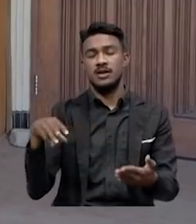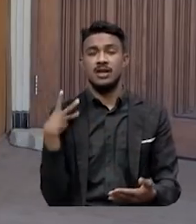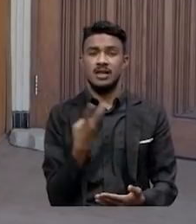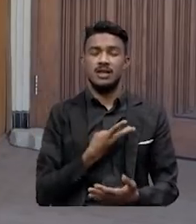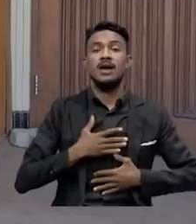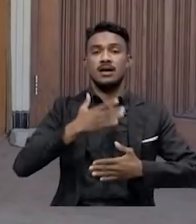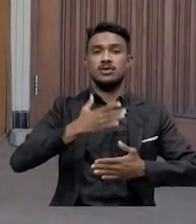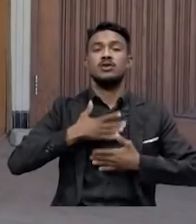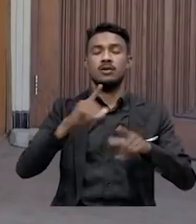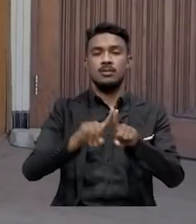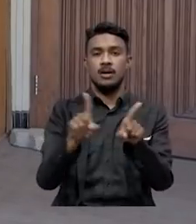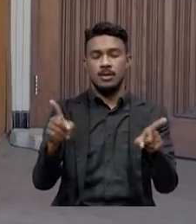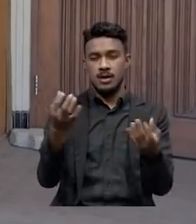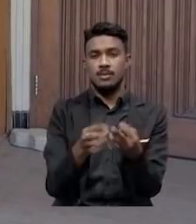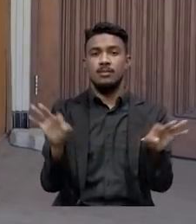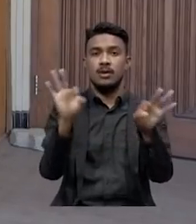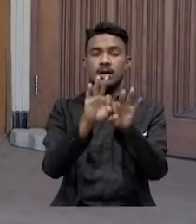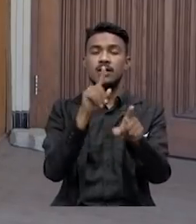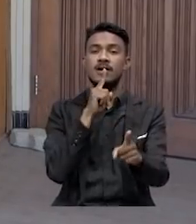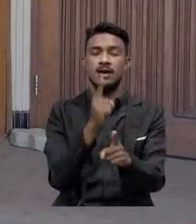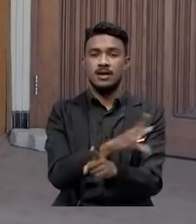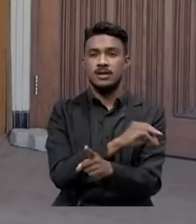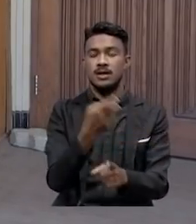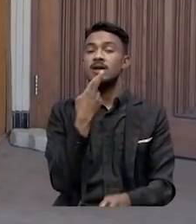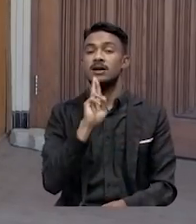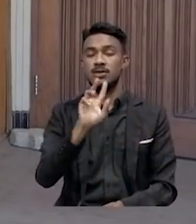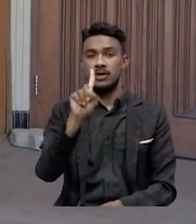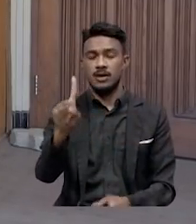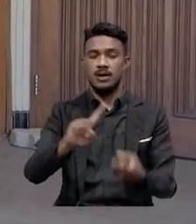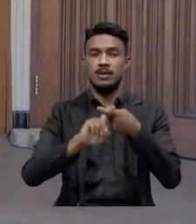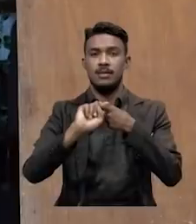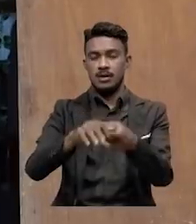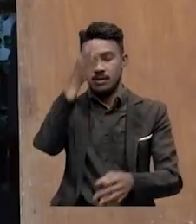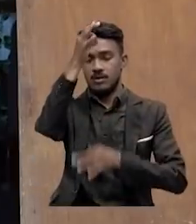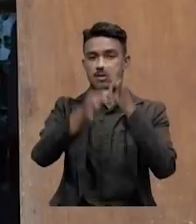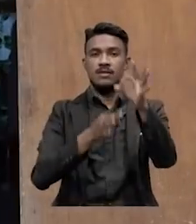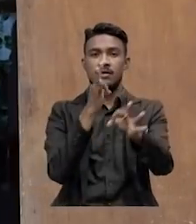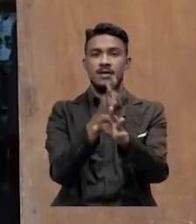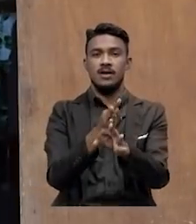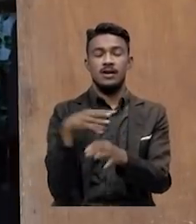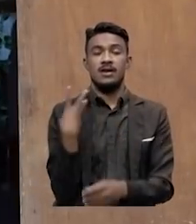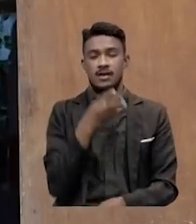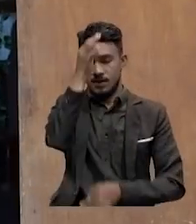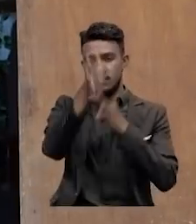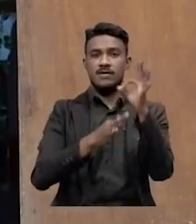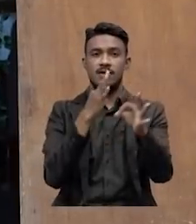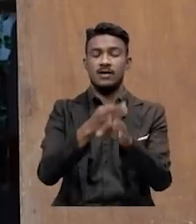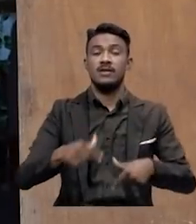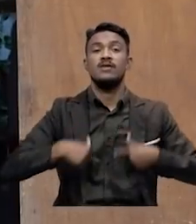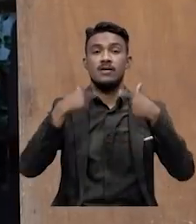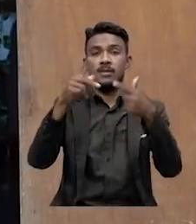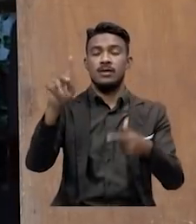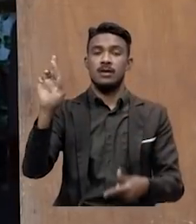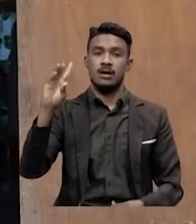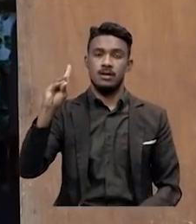solok, mai be importante limos razaun ida atu ha meeting litong fiar. Ita fiar katak presensa kardial